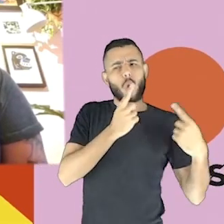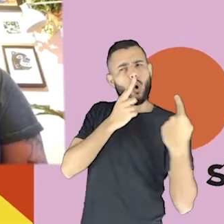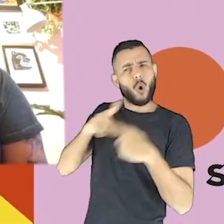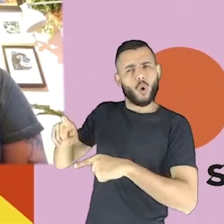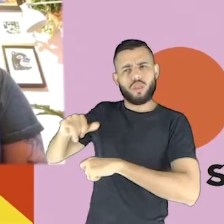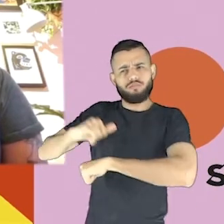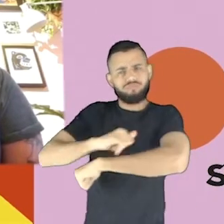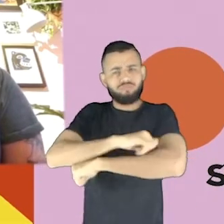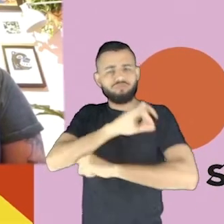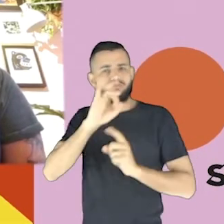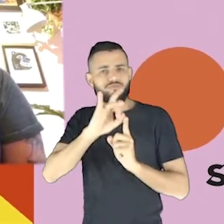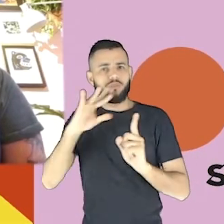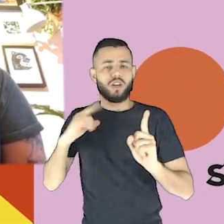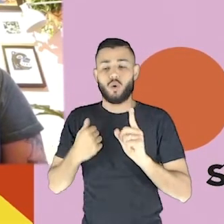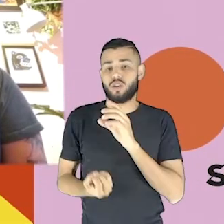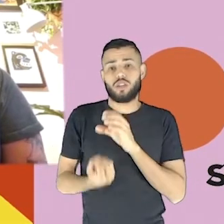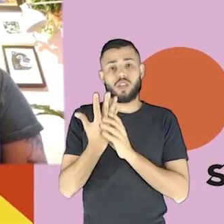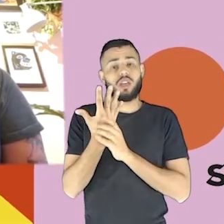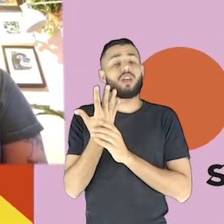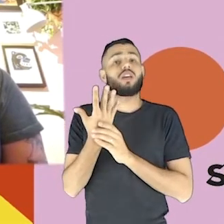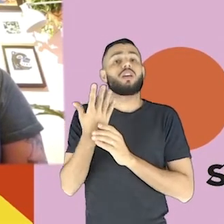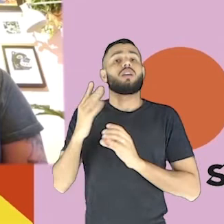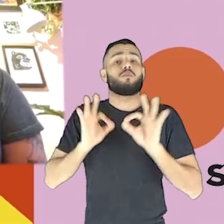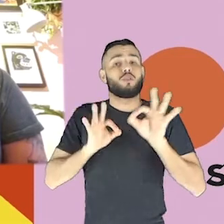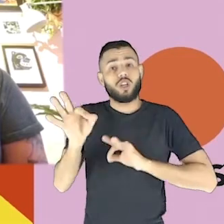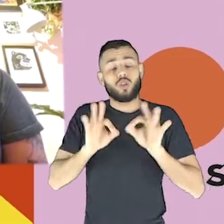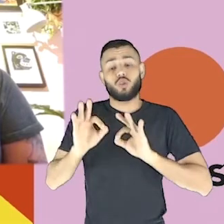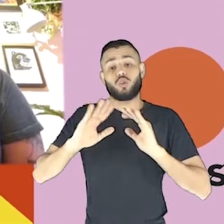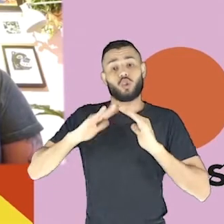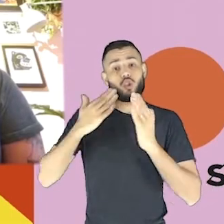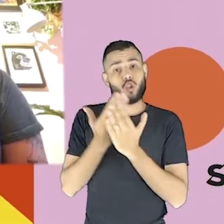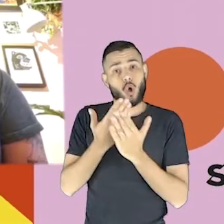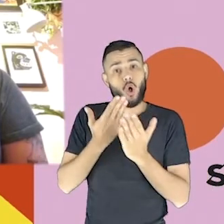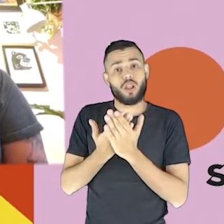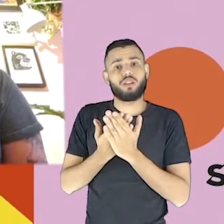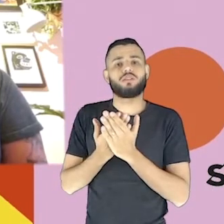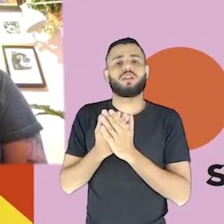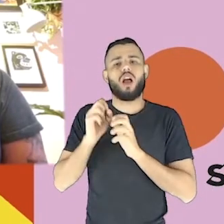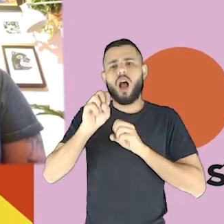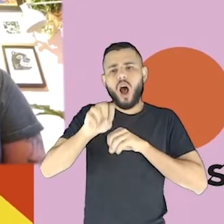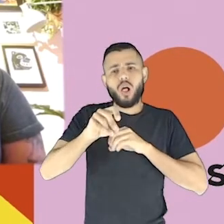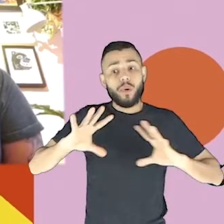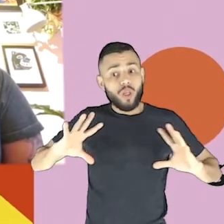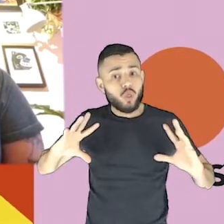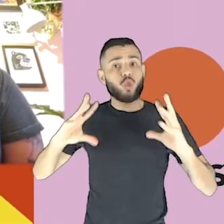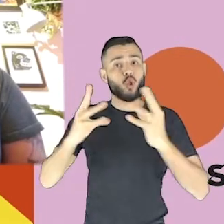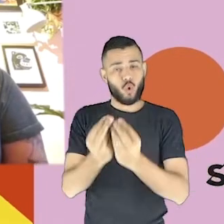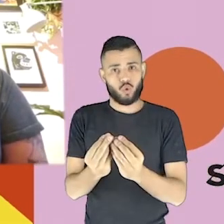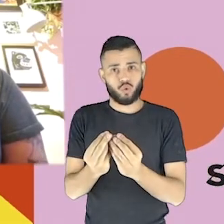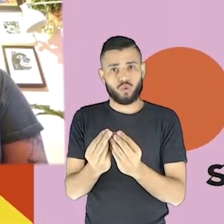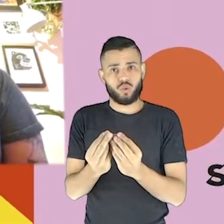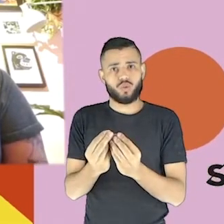anti-gordofobia e sou criadora do projeto Escola Yoga para Todos, onde é uma plataforma